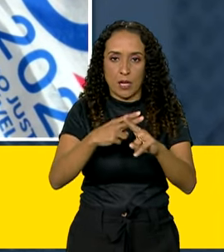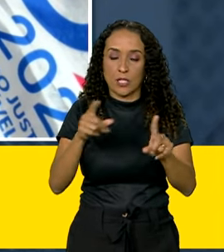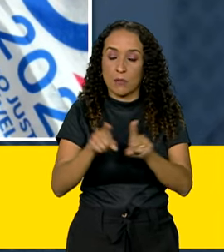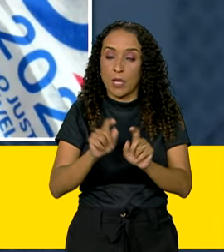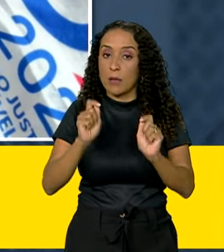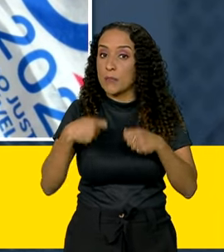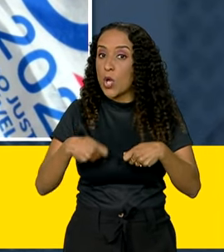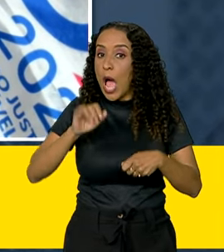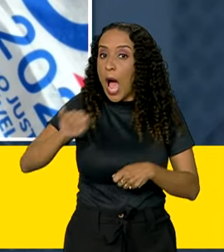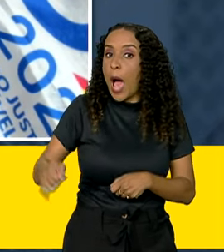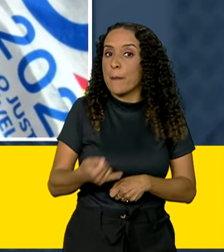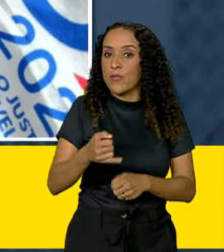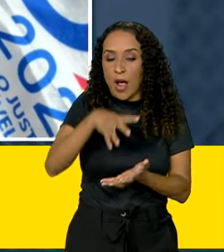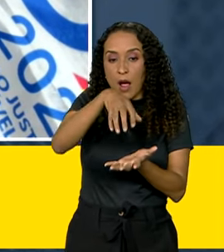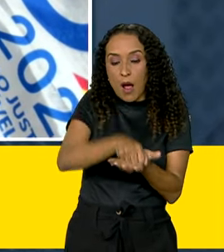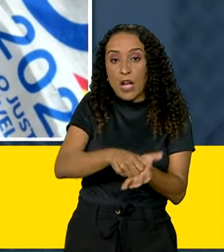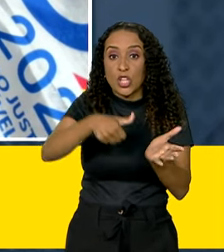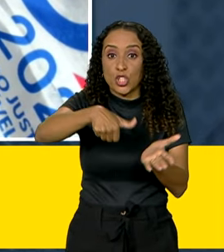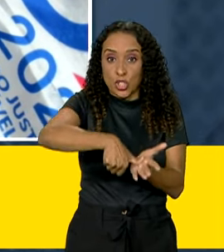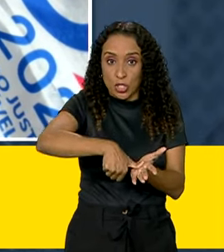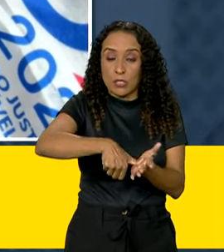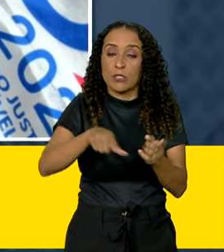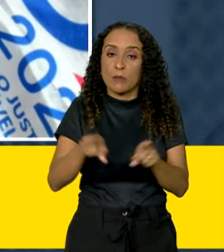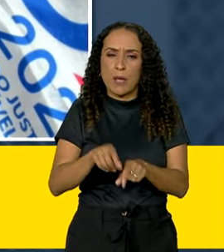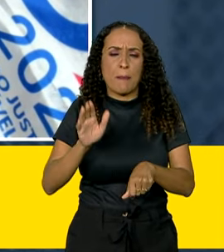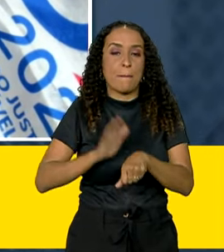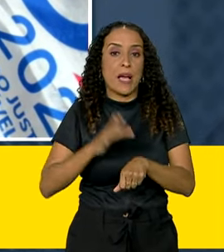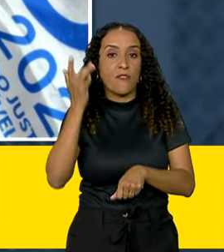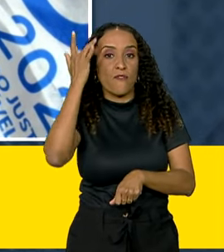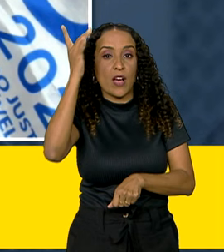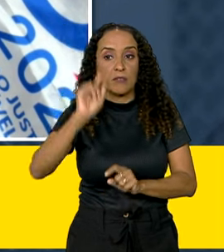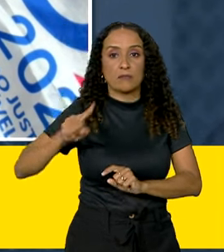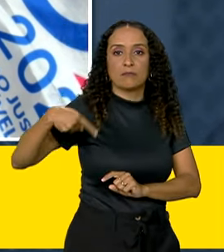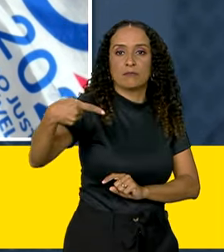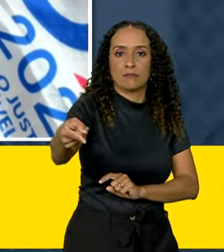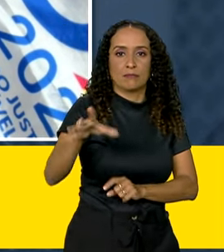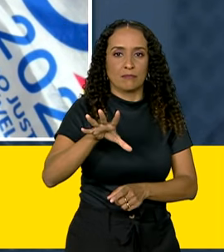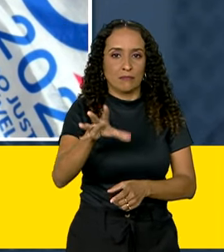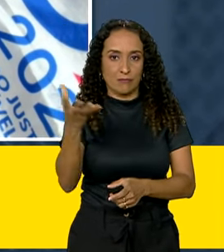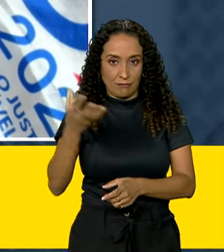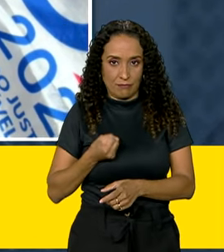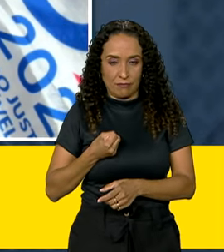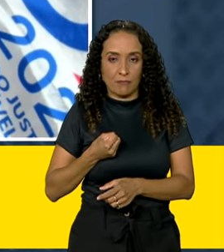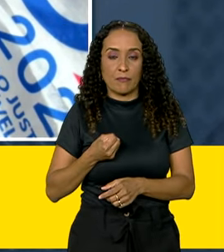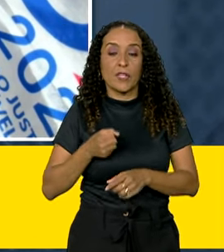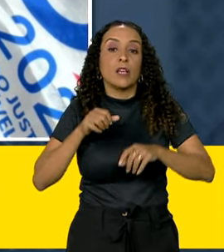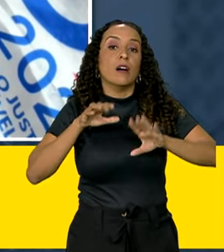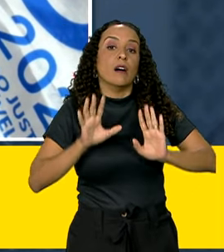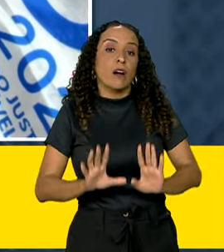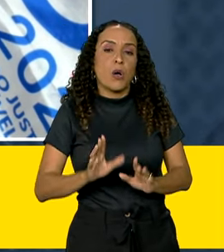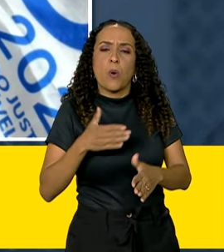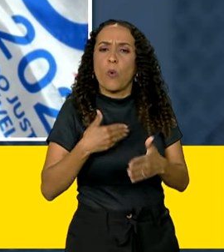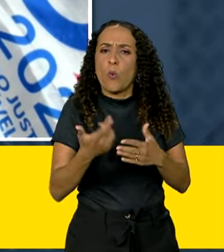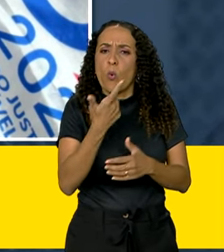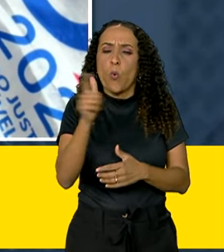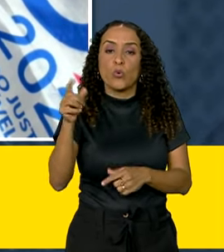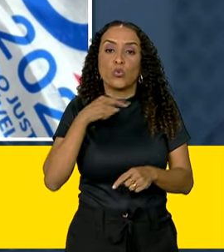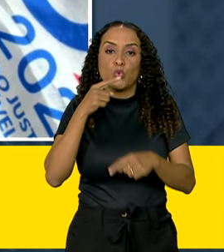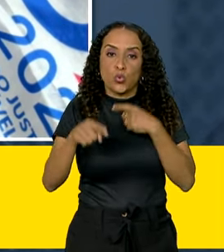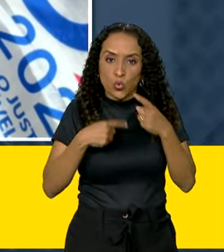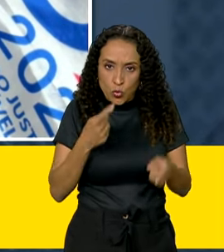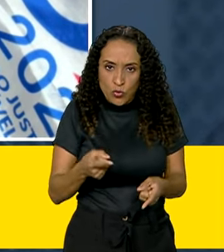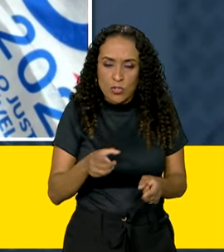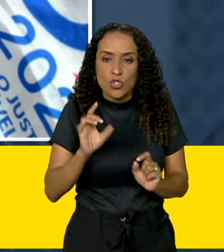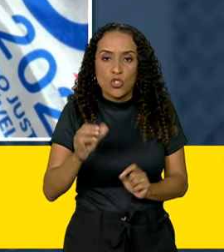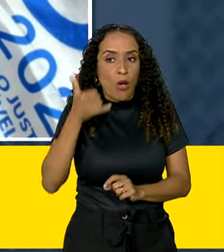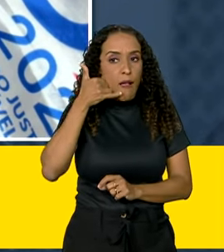aproveitar para cadastrar digital e facilitar o próximo saque. E veja só, qualquer outra dúvida é